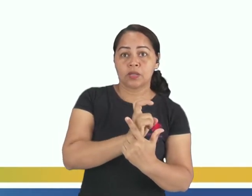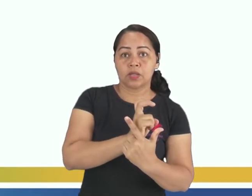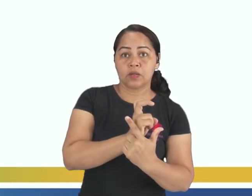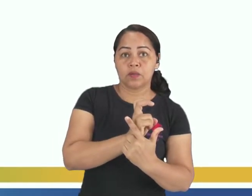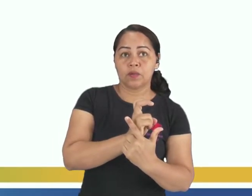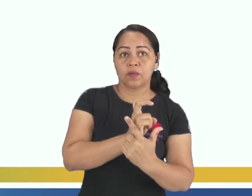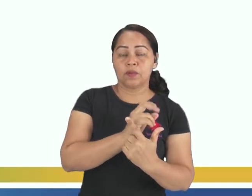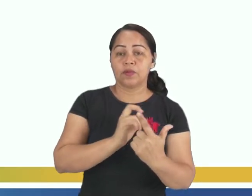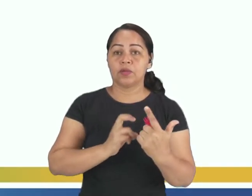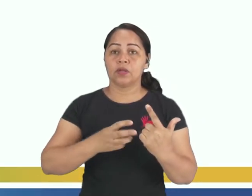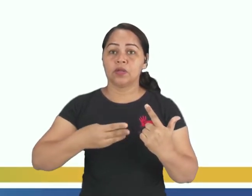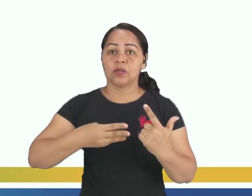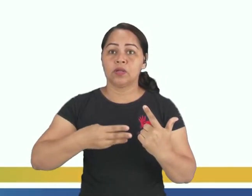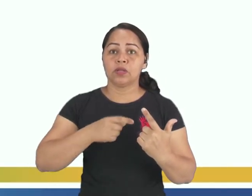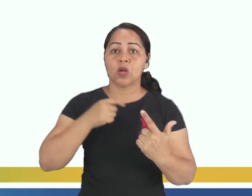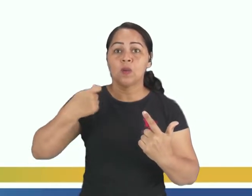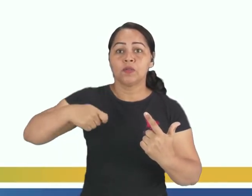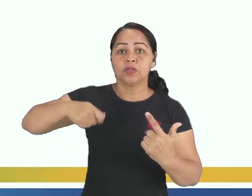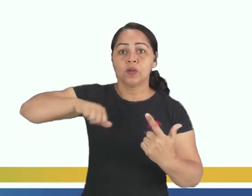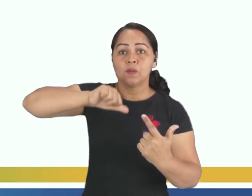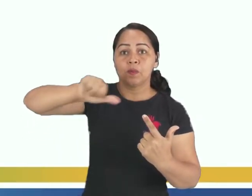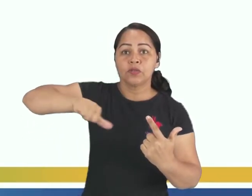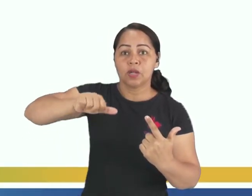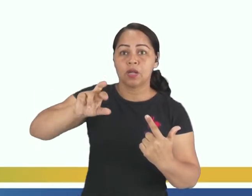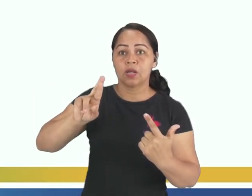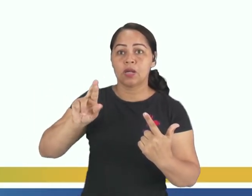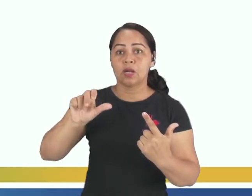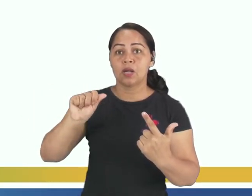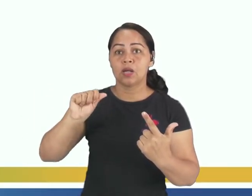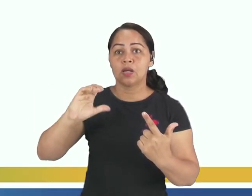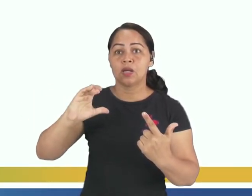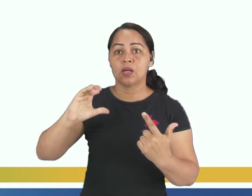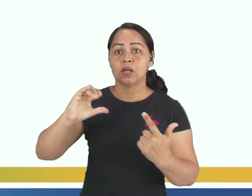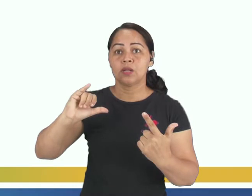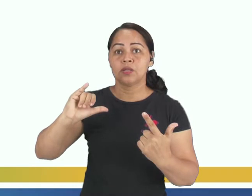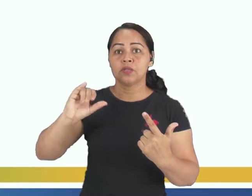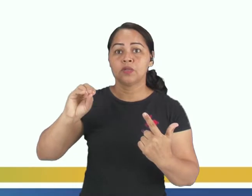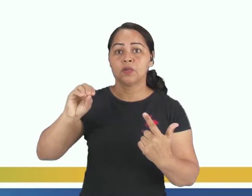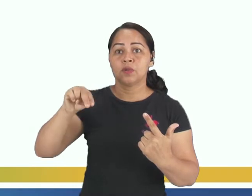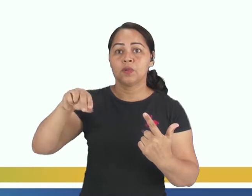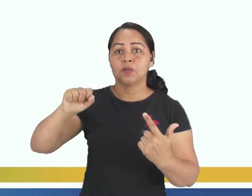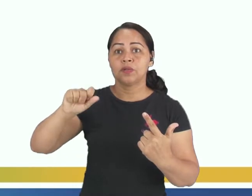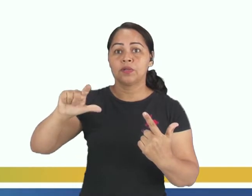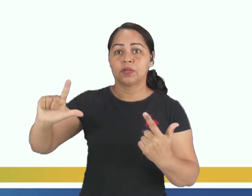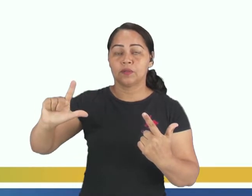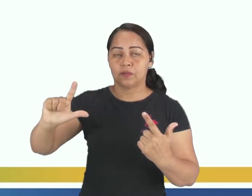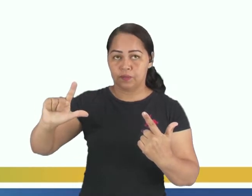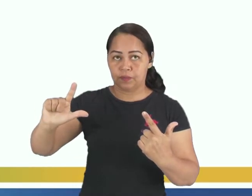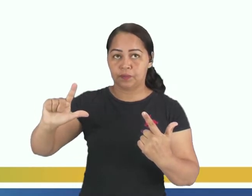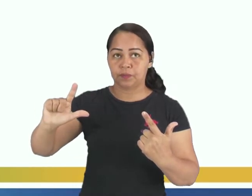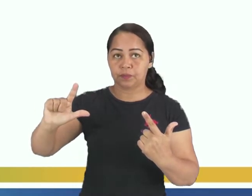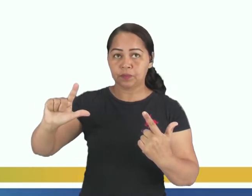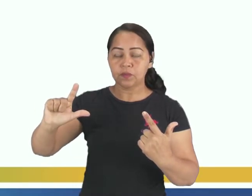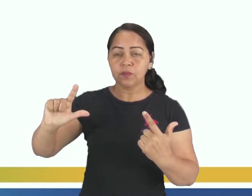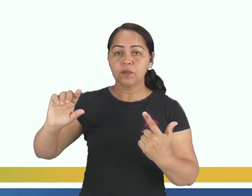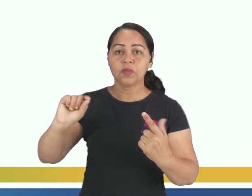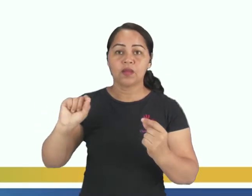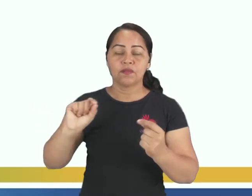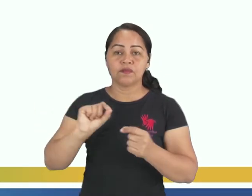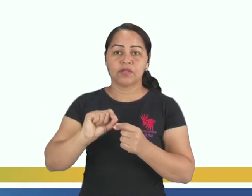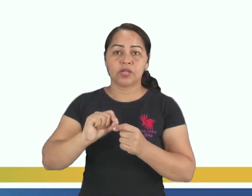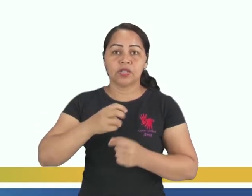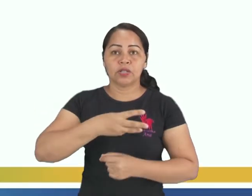fique racional. Você concorda que se eu multiplicar, se aqui dentro eu fizesse 3 elevado a